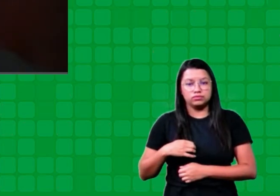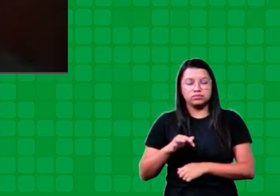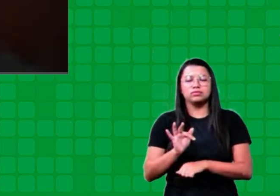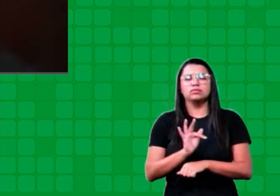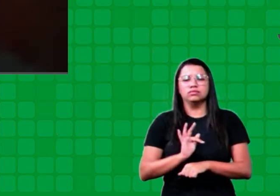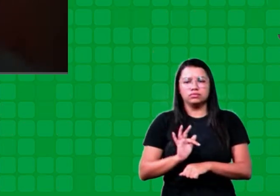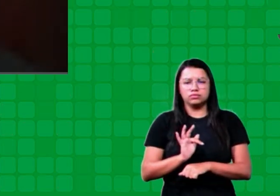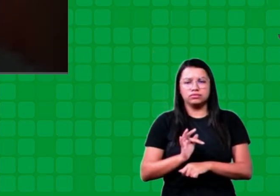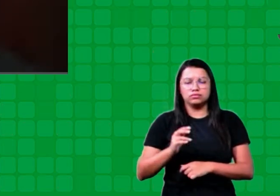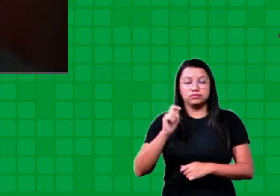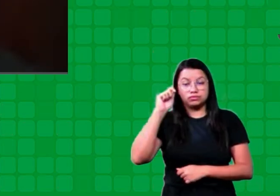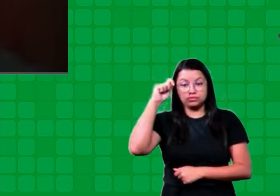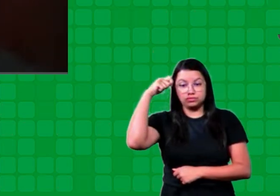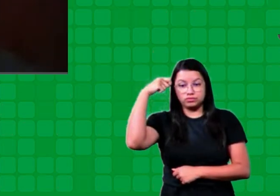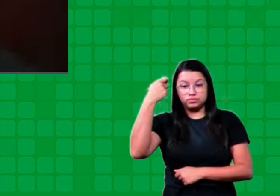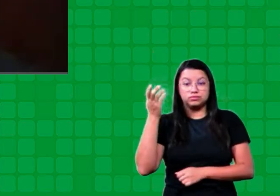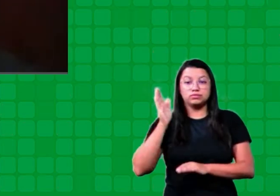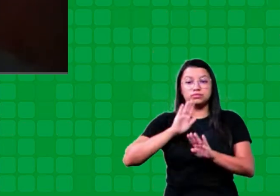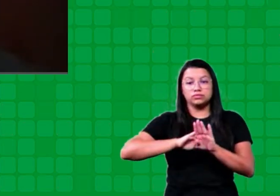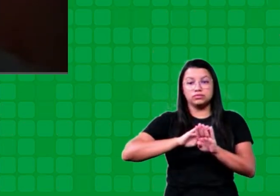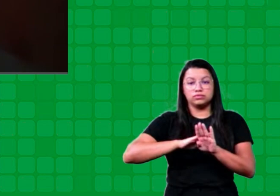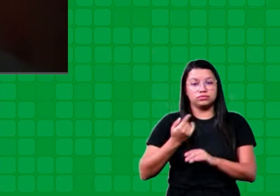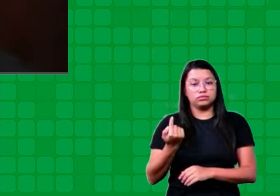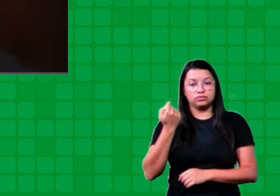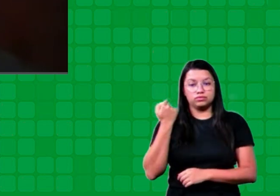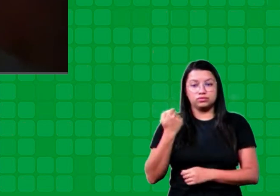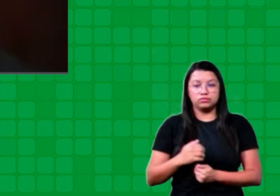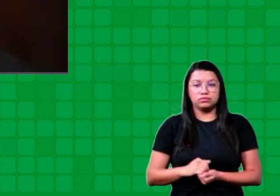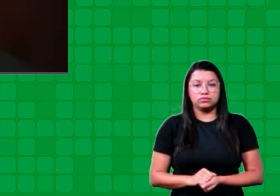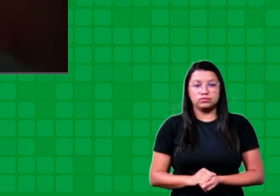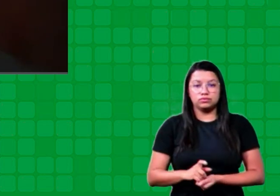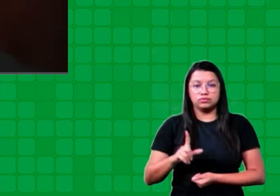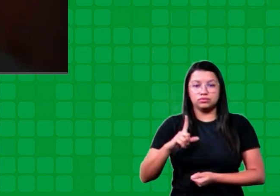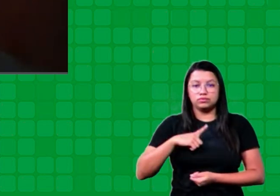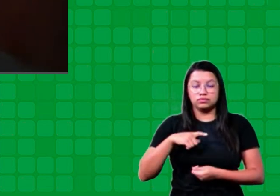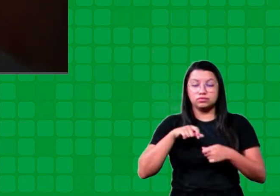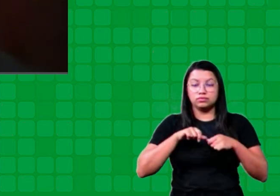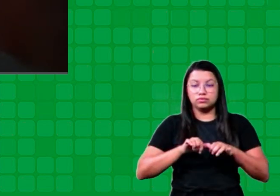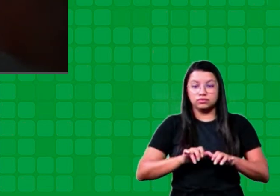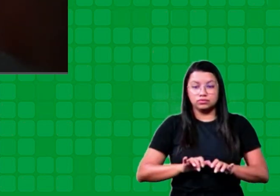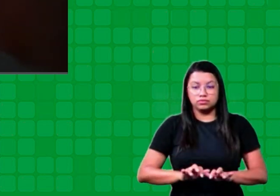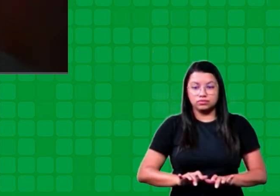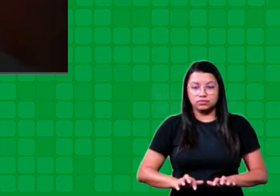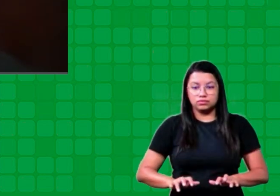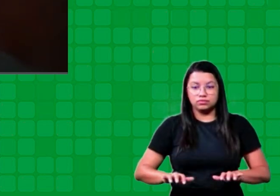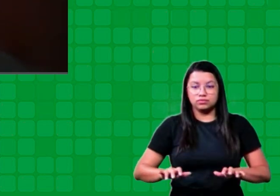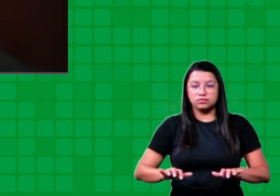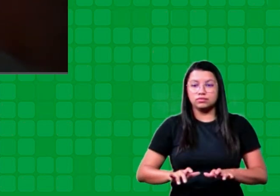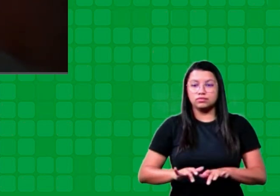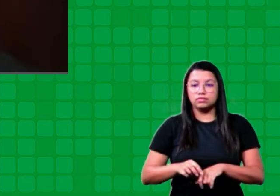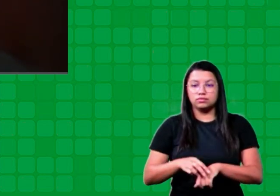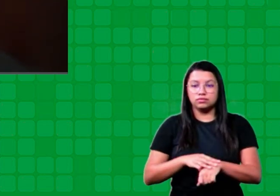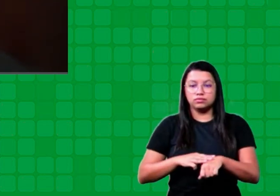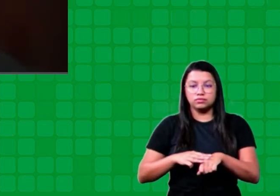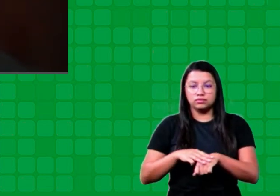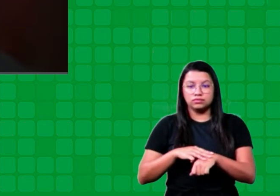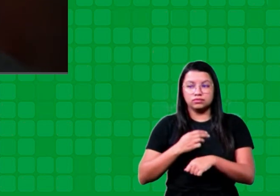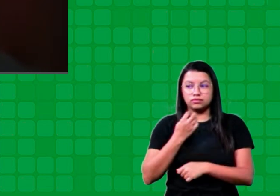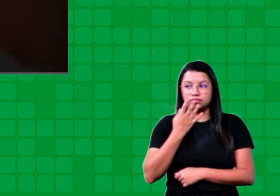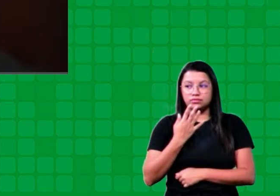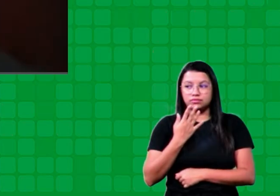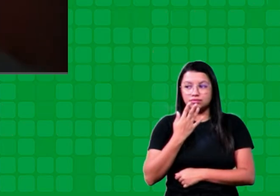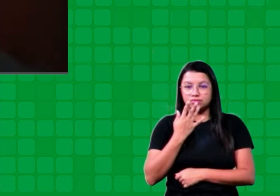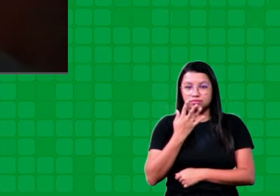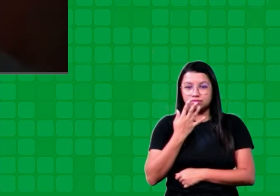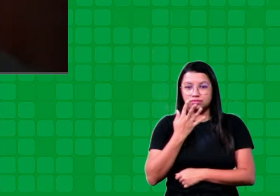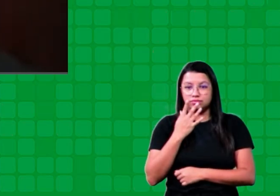ao fundo eu estou com um piano na coloração marrom, uma madeira assim bem